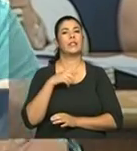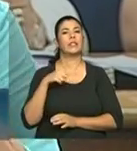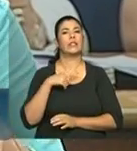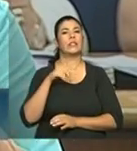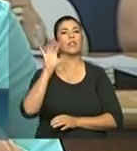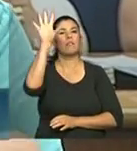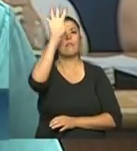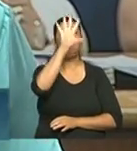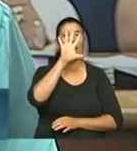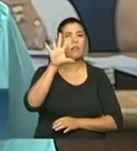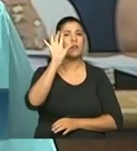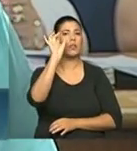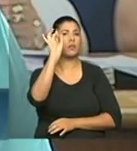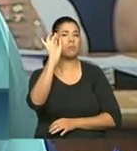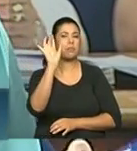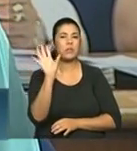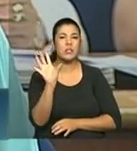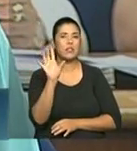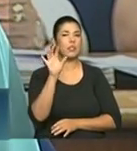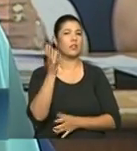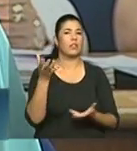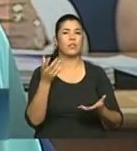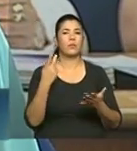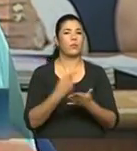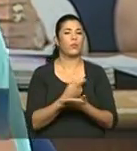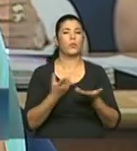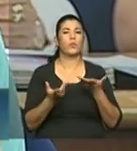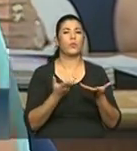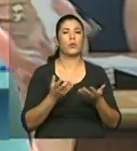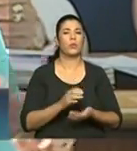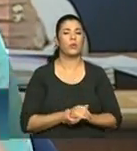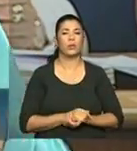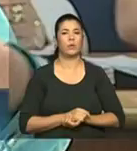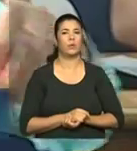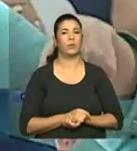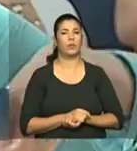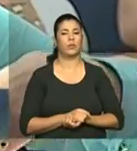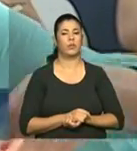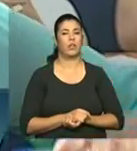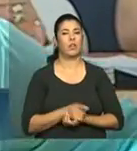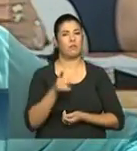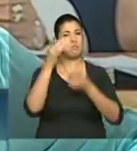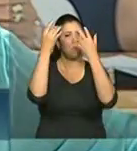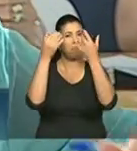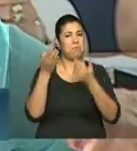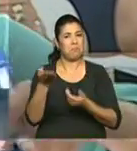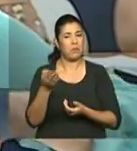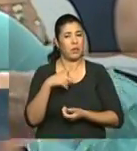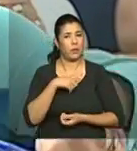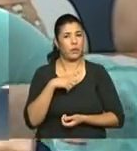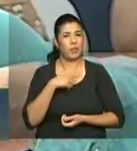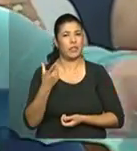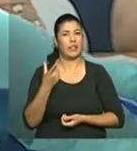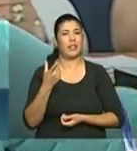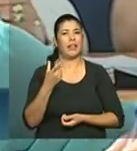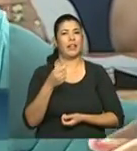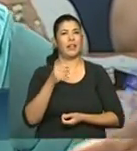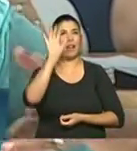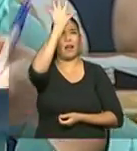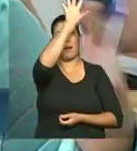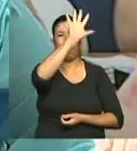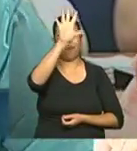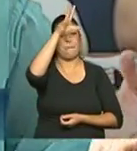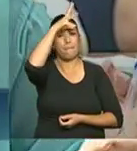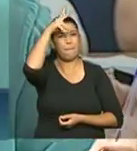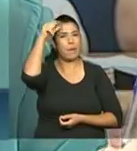específica? Foi a pergunta que eu tinha feito. É em função dos casos estarem concentrados? Ou tem a senhora falou de recorte da Amazônia ali.